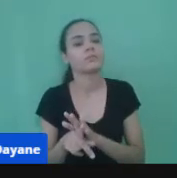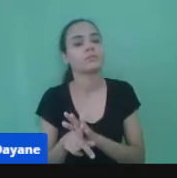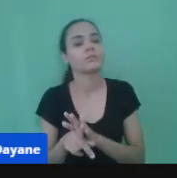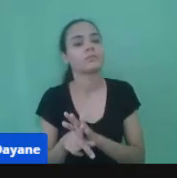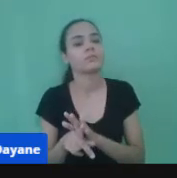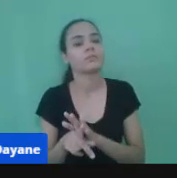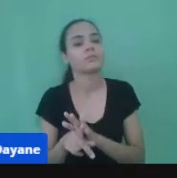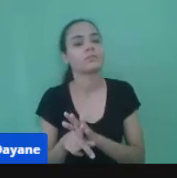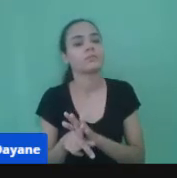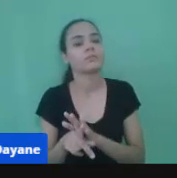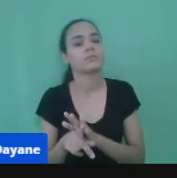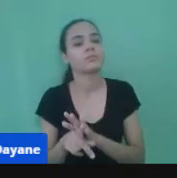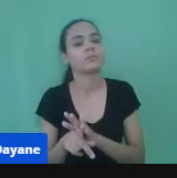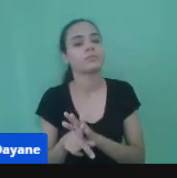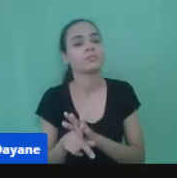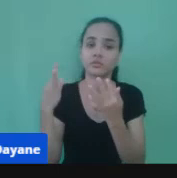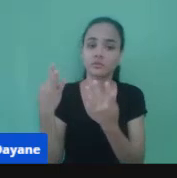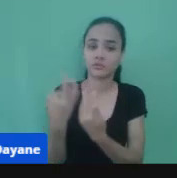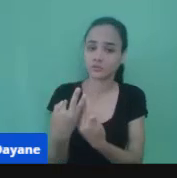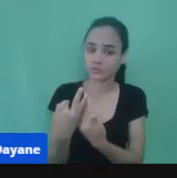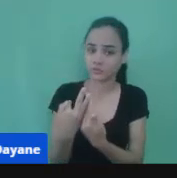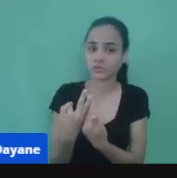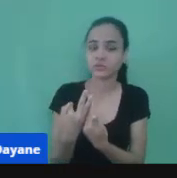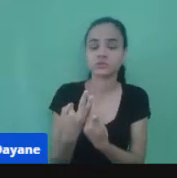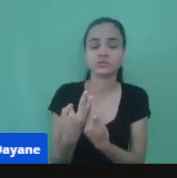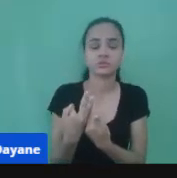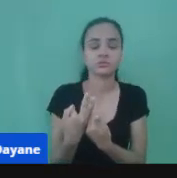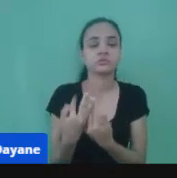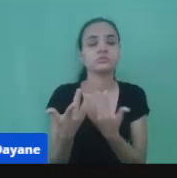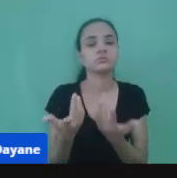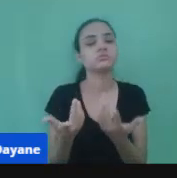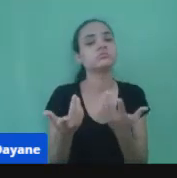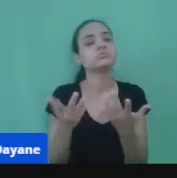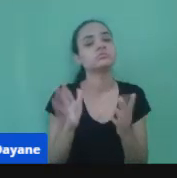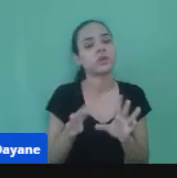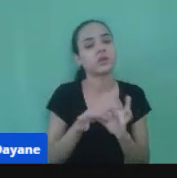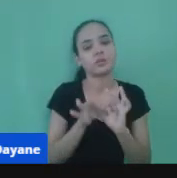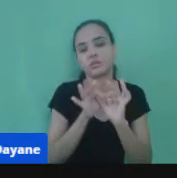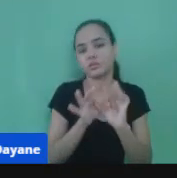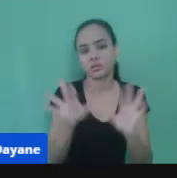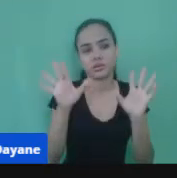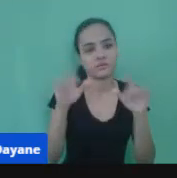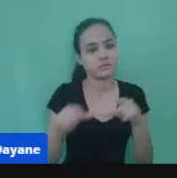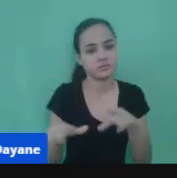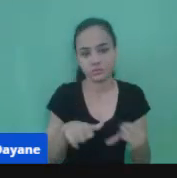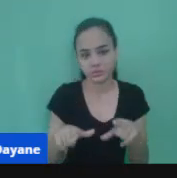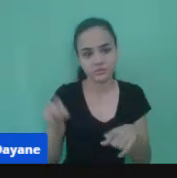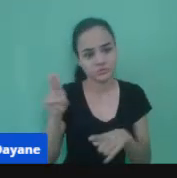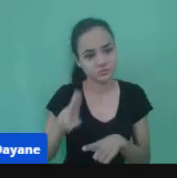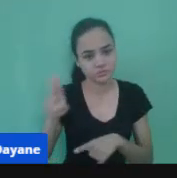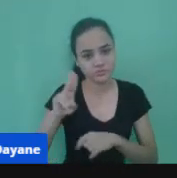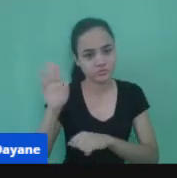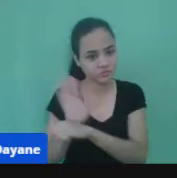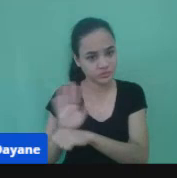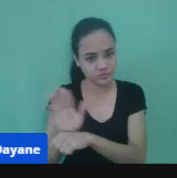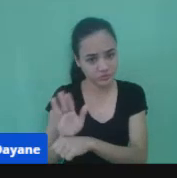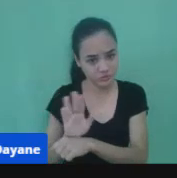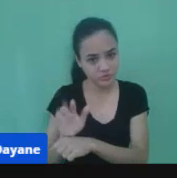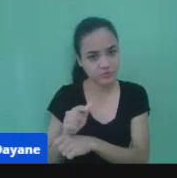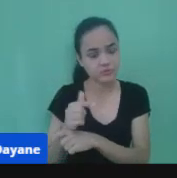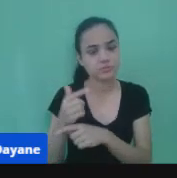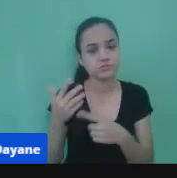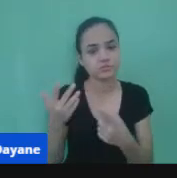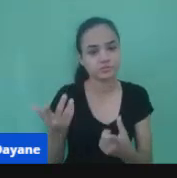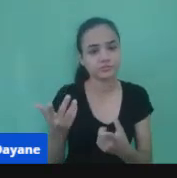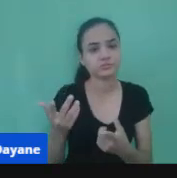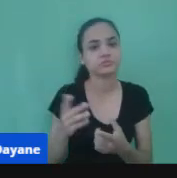para trabalhar a utilização de filmes. Aí você pode me perguntar assim, mas e a Lei de Direitos Autorais, que é a